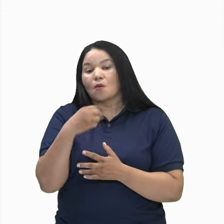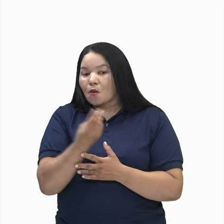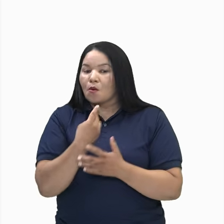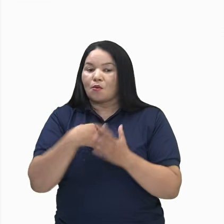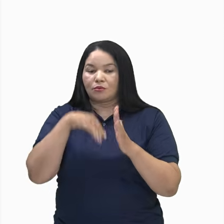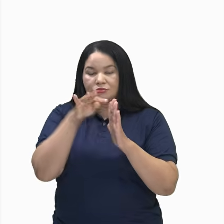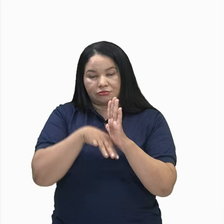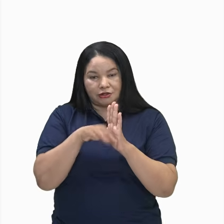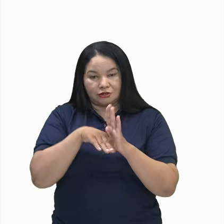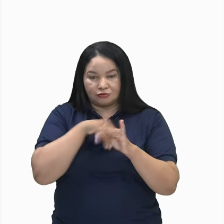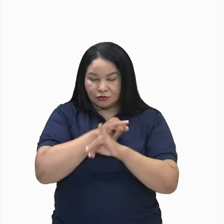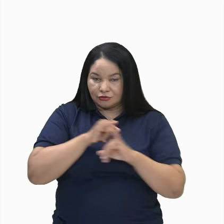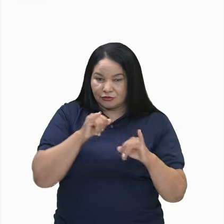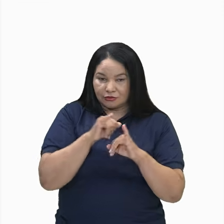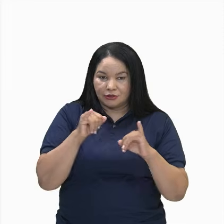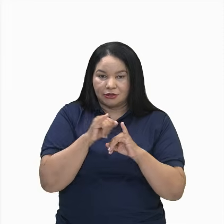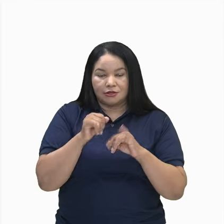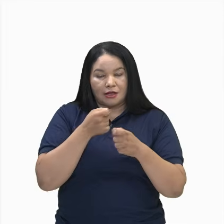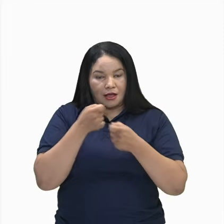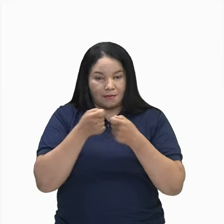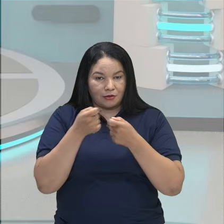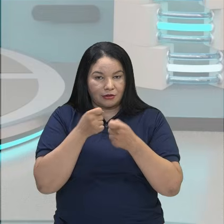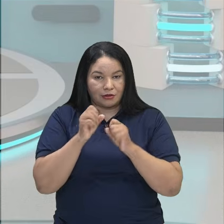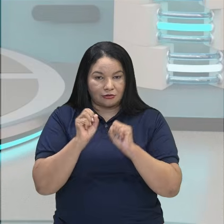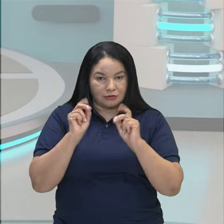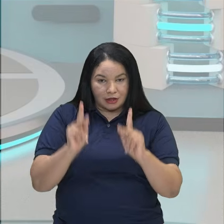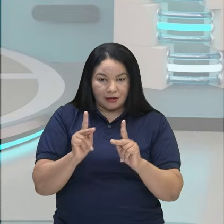os noticiam, que fazem reportagem sobre eles,